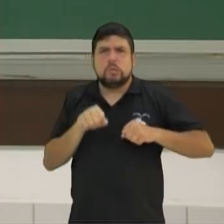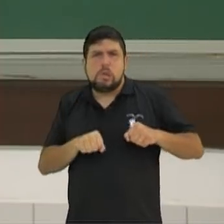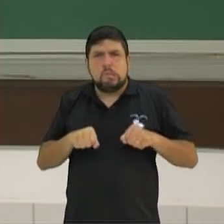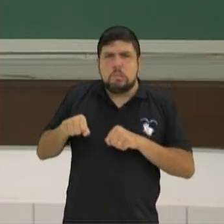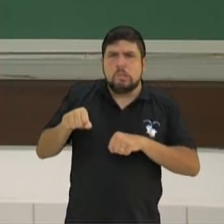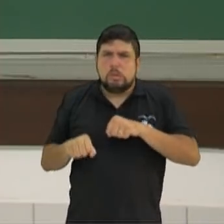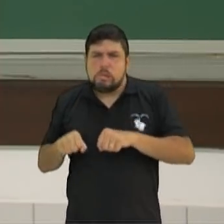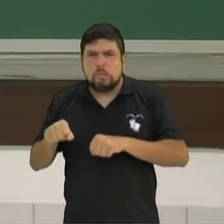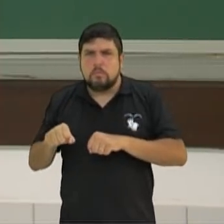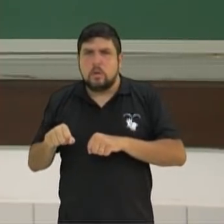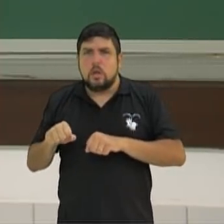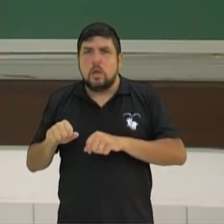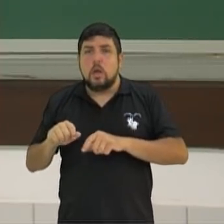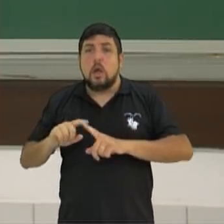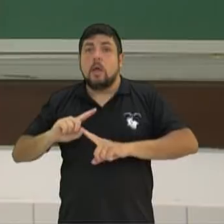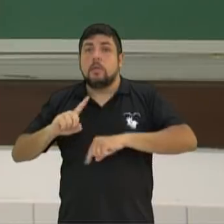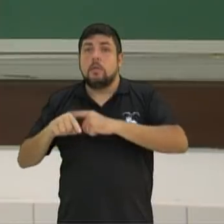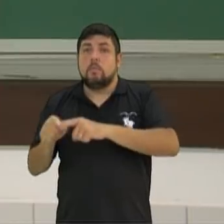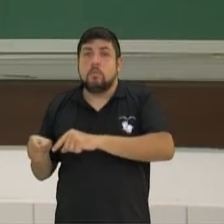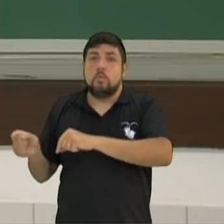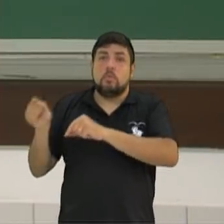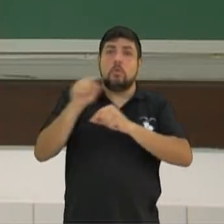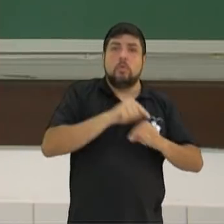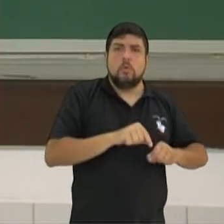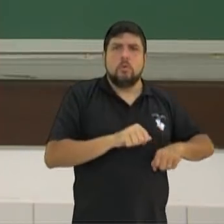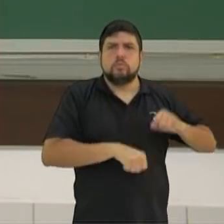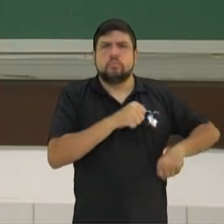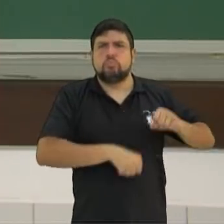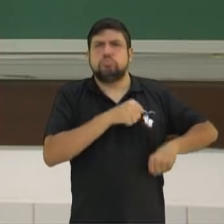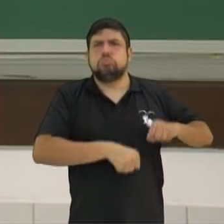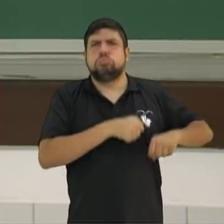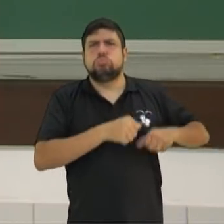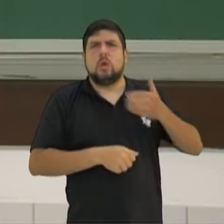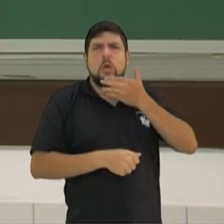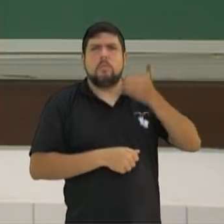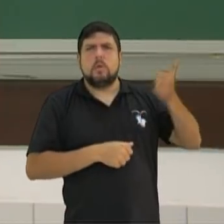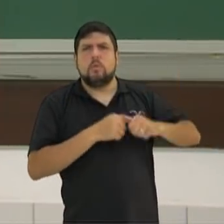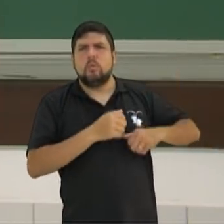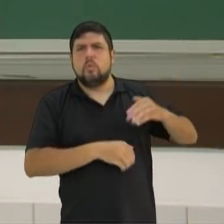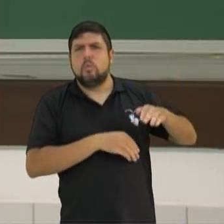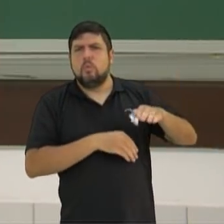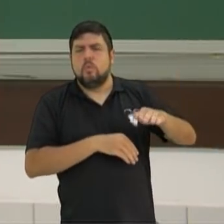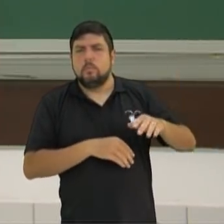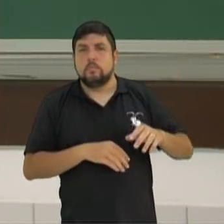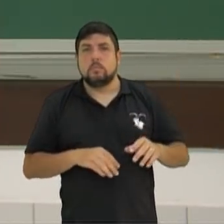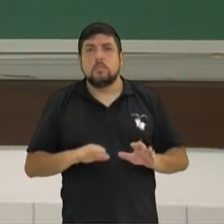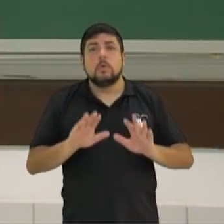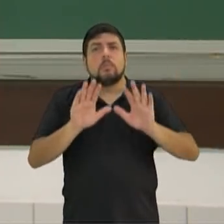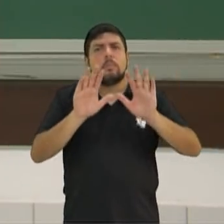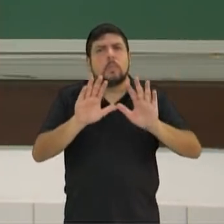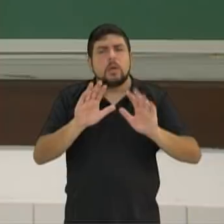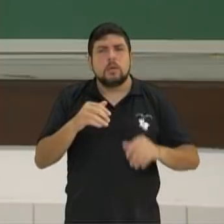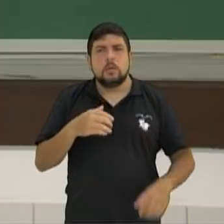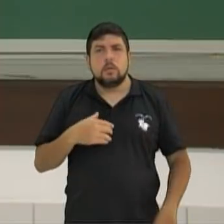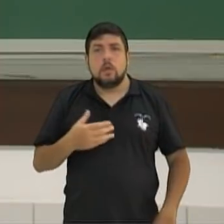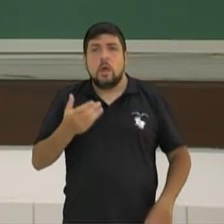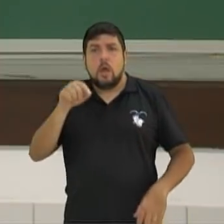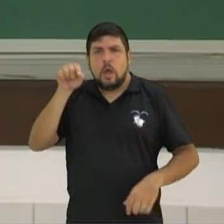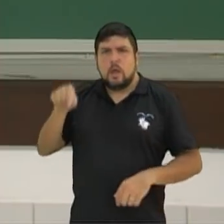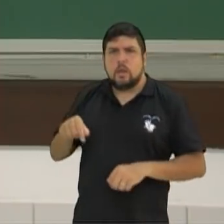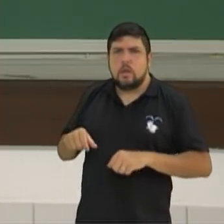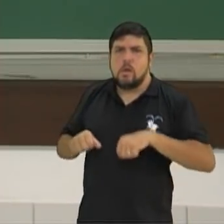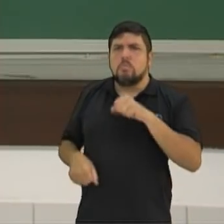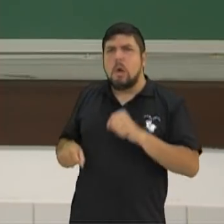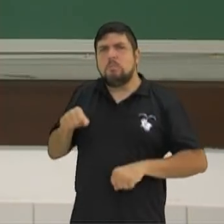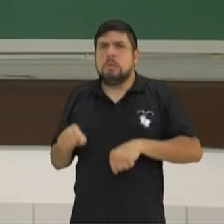desempenho deles depois na estrada ia melhorar. Mas quando eles fizeram isso com a bicicleta que eles tinham na estrada, eles